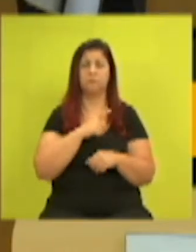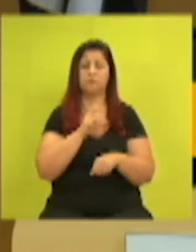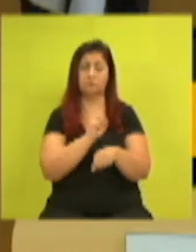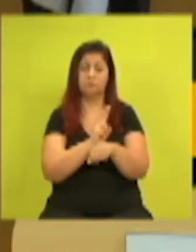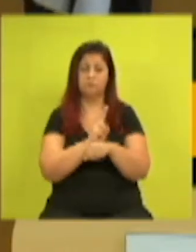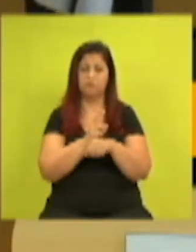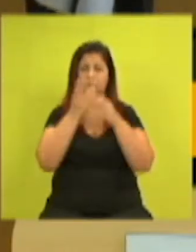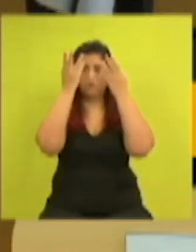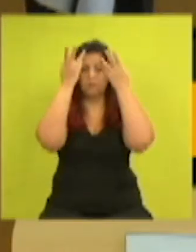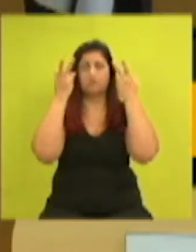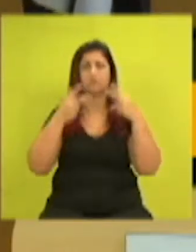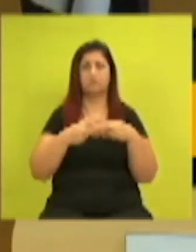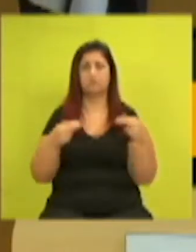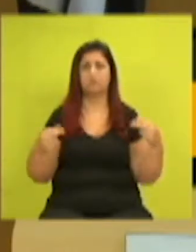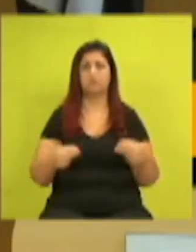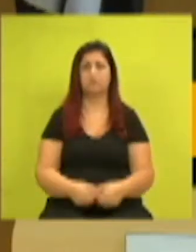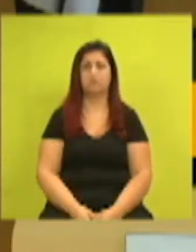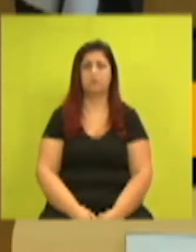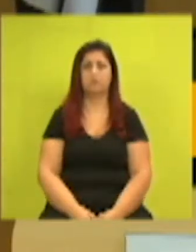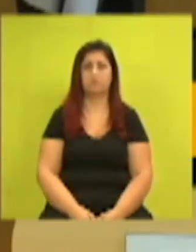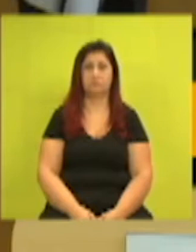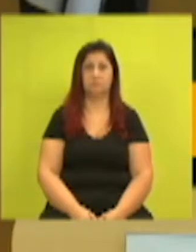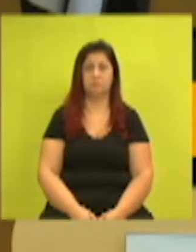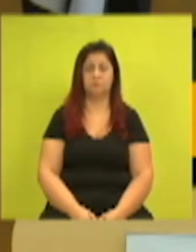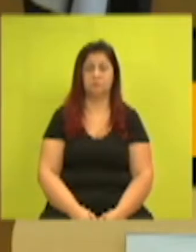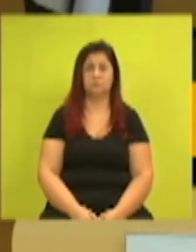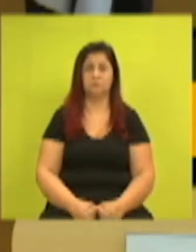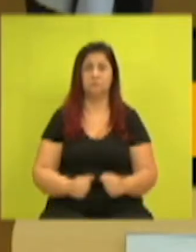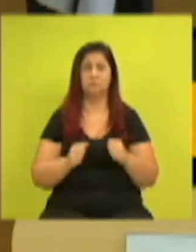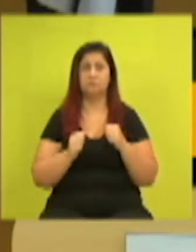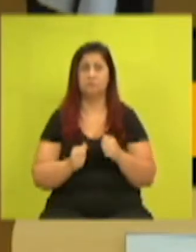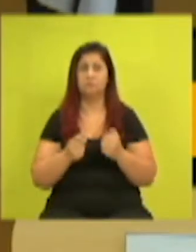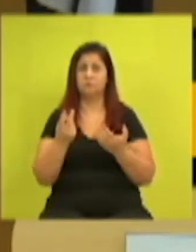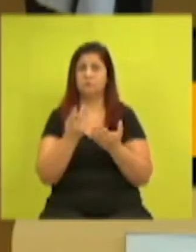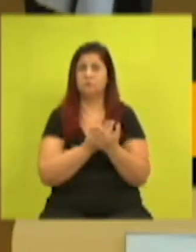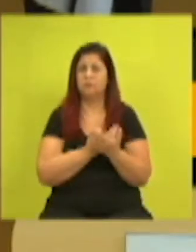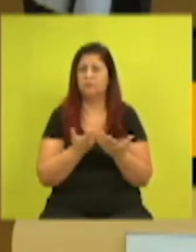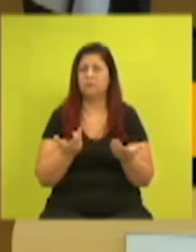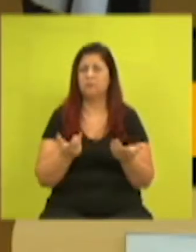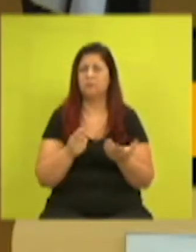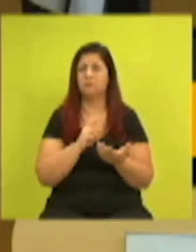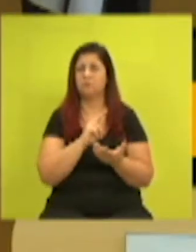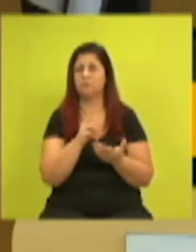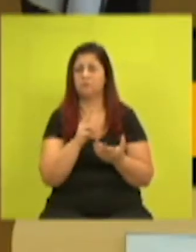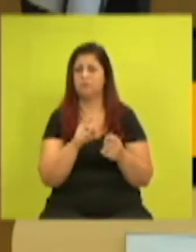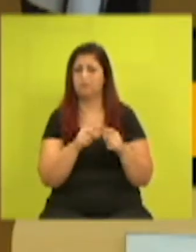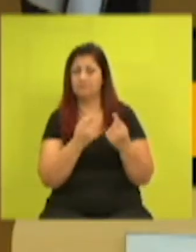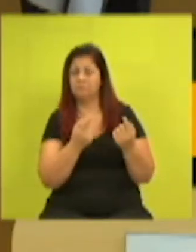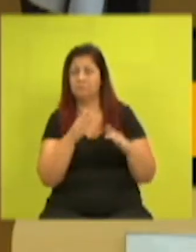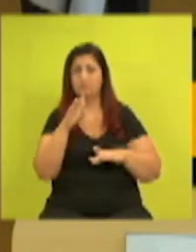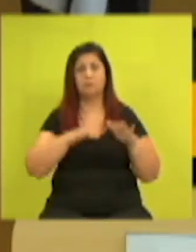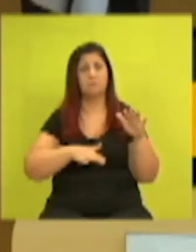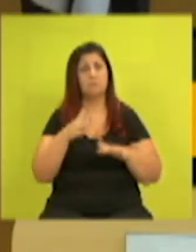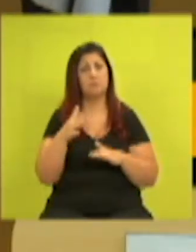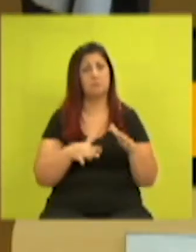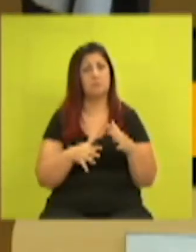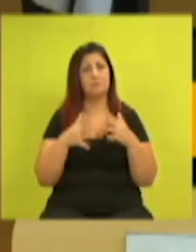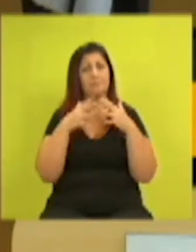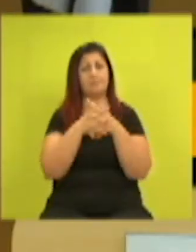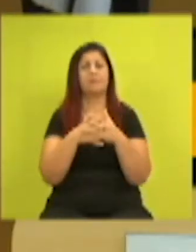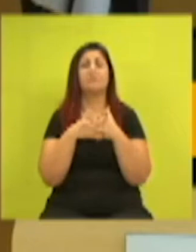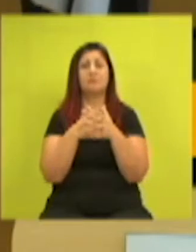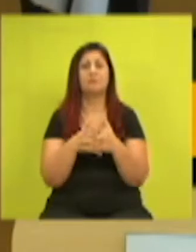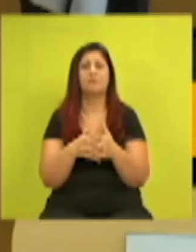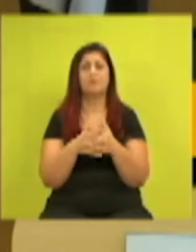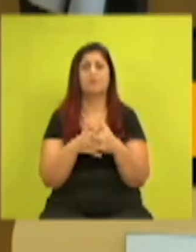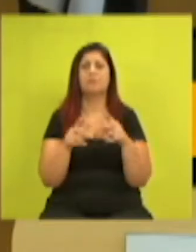direitos dos animais. O legislador pode errar na omissão e são lacunas que muitas vezes impossibilitam o